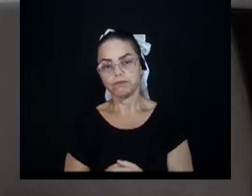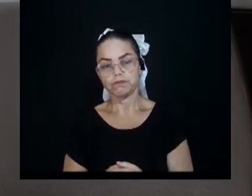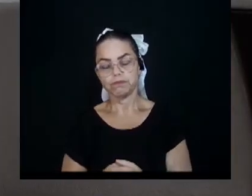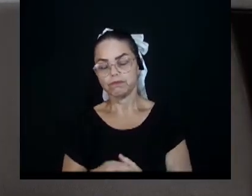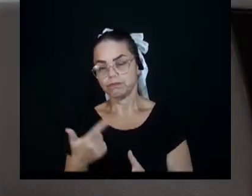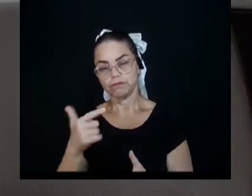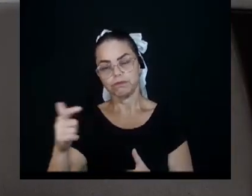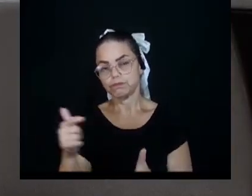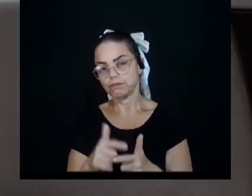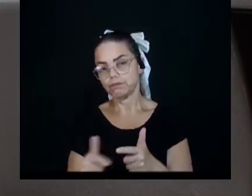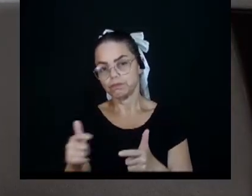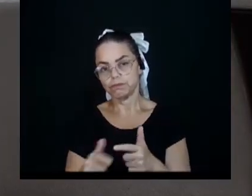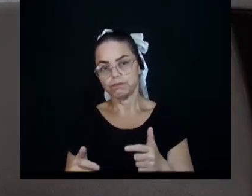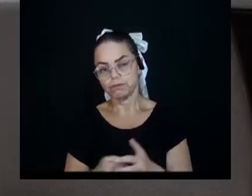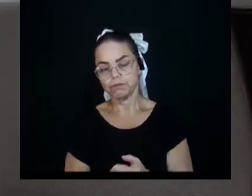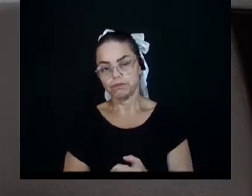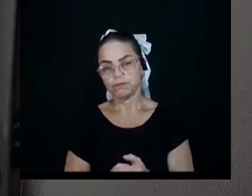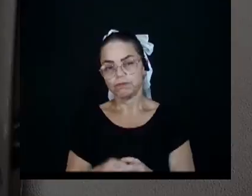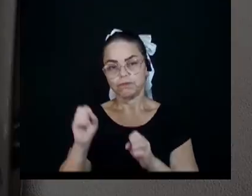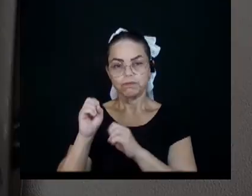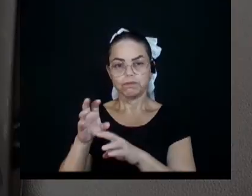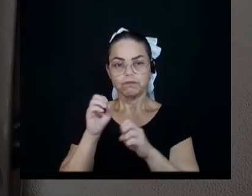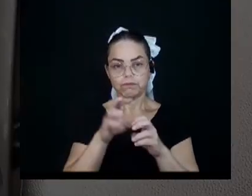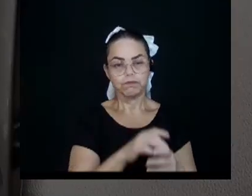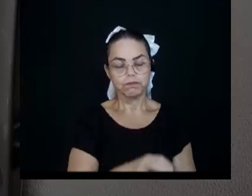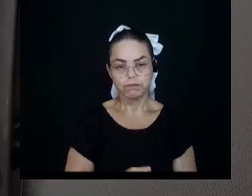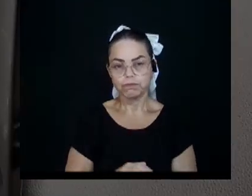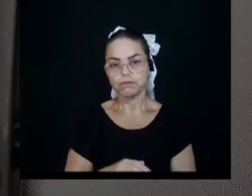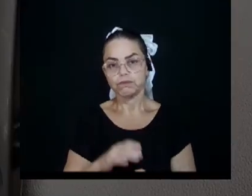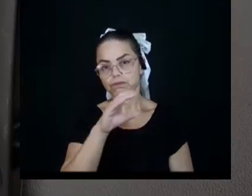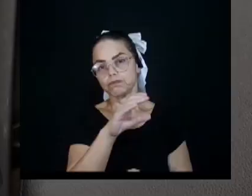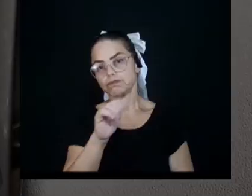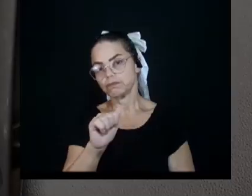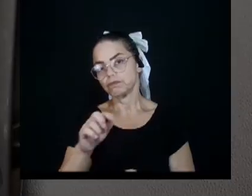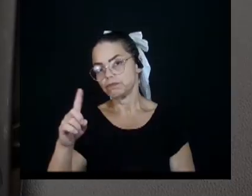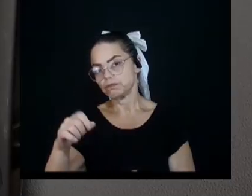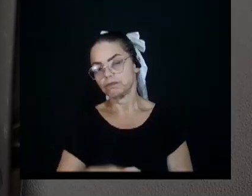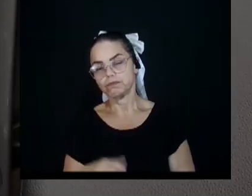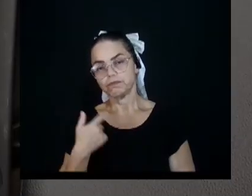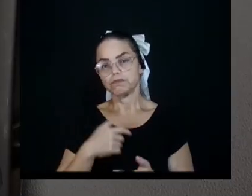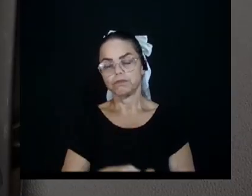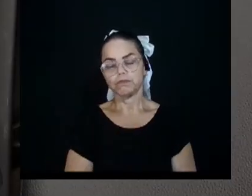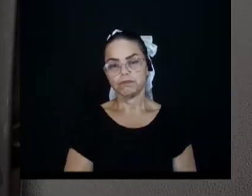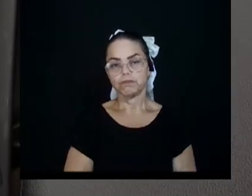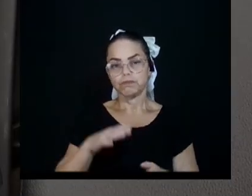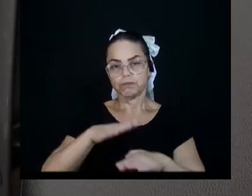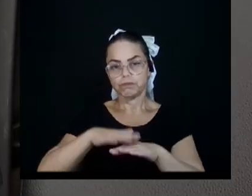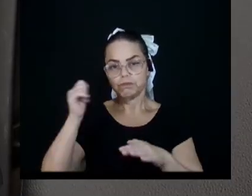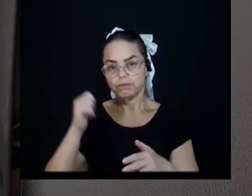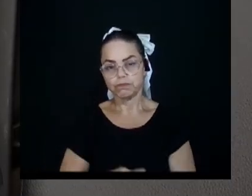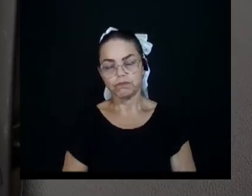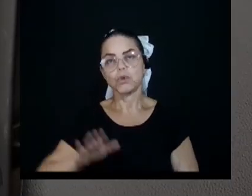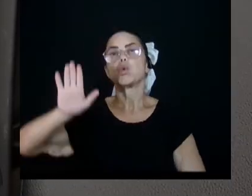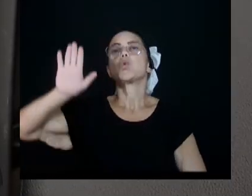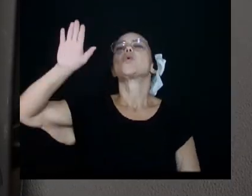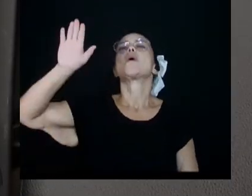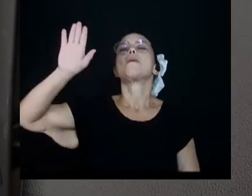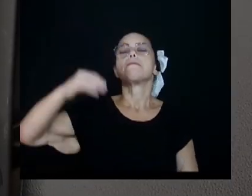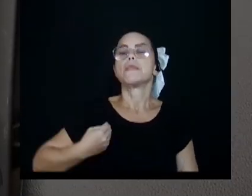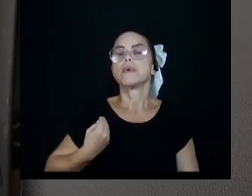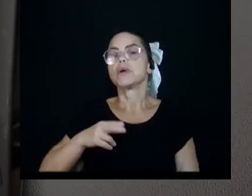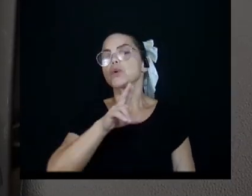de educação e no Sistema Único de Saúde da cidade. Por exemplo, chamada na sala de aula. Se está o nome